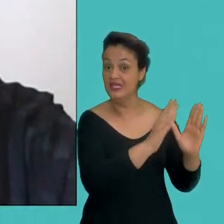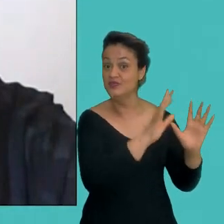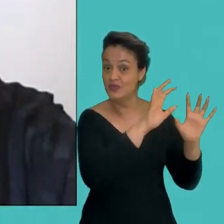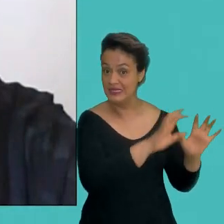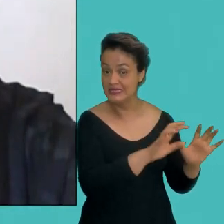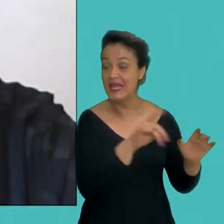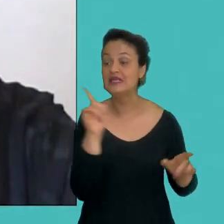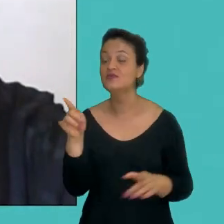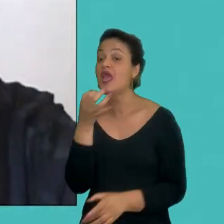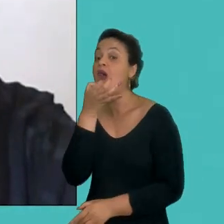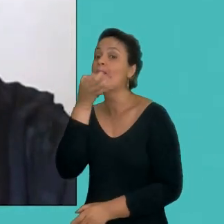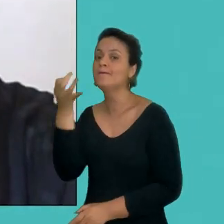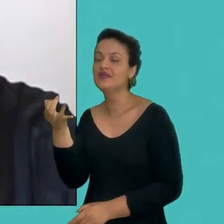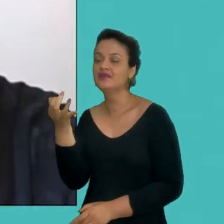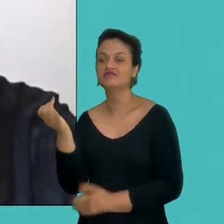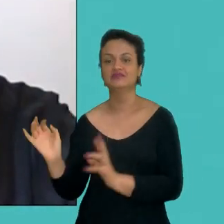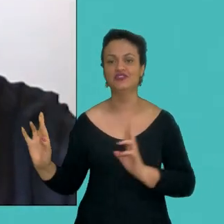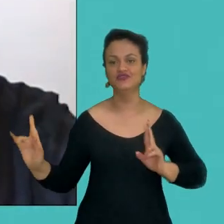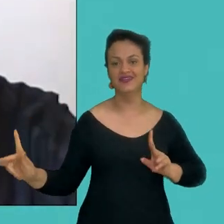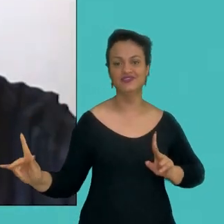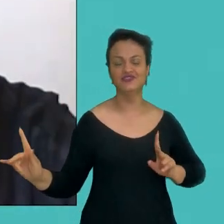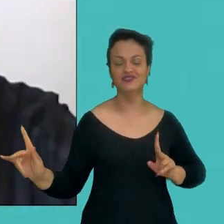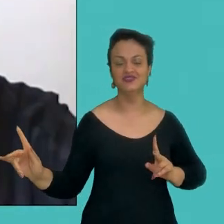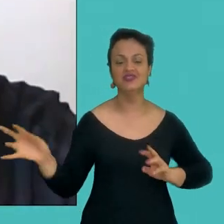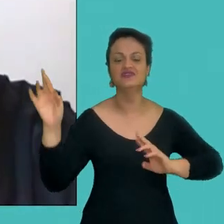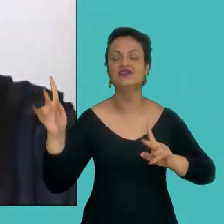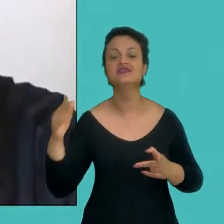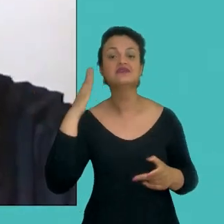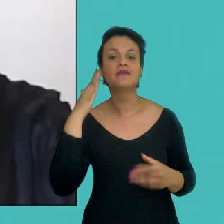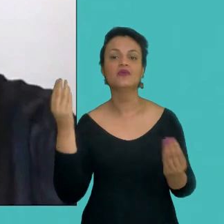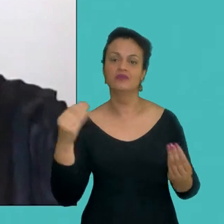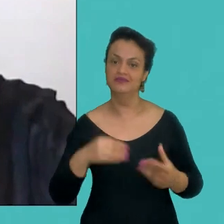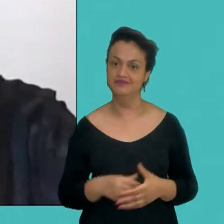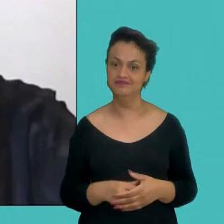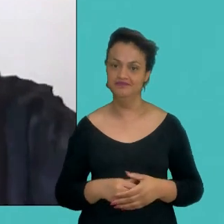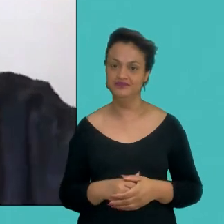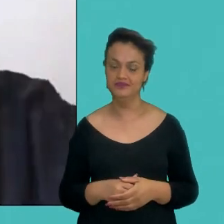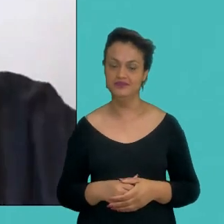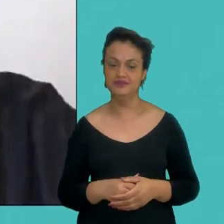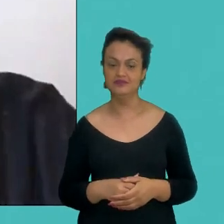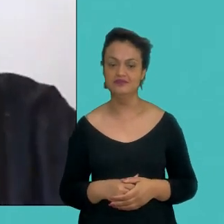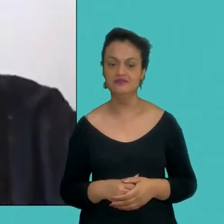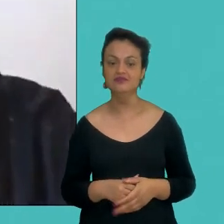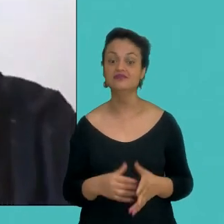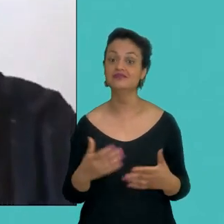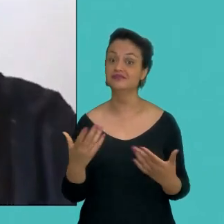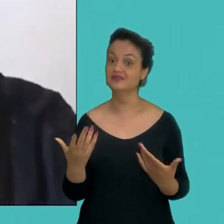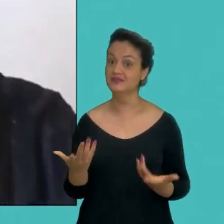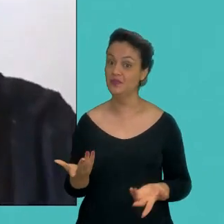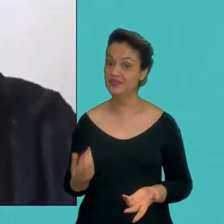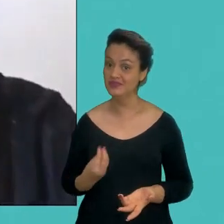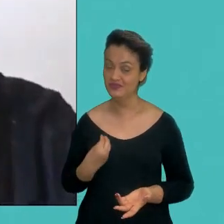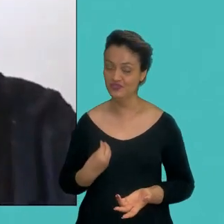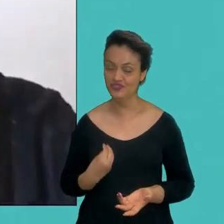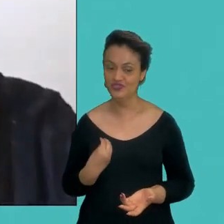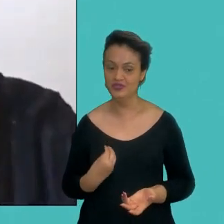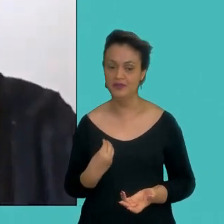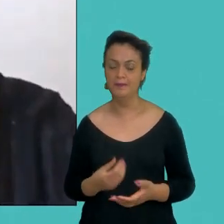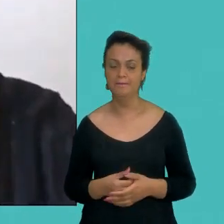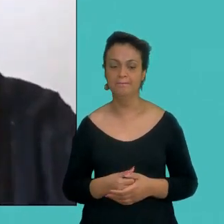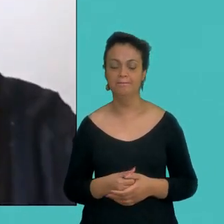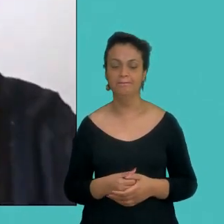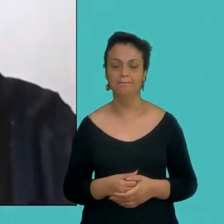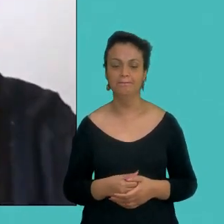de equipamentos eletrônicos, urnas? Onde está esse limite? Então, ele